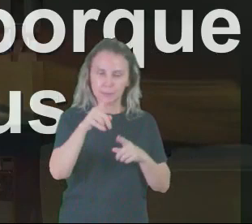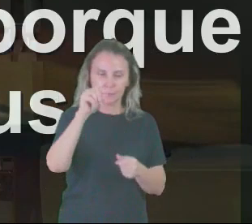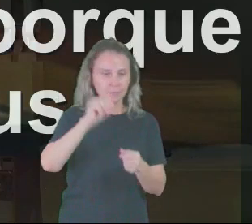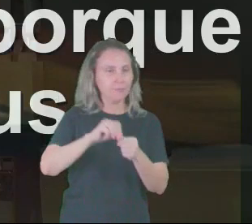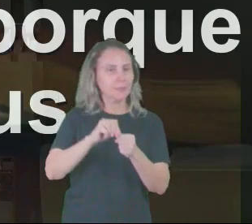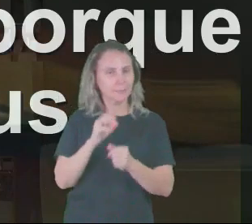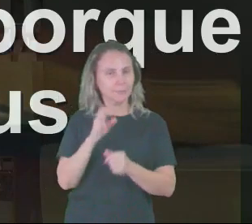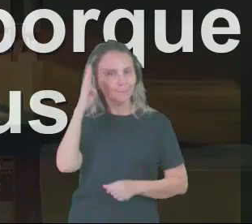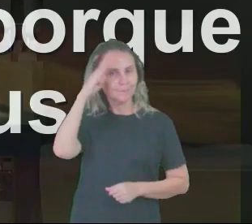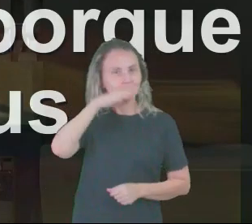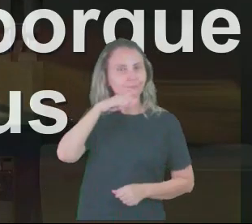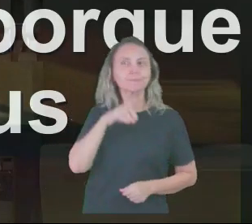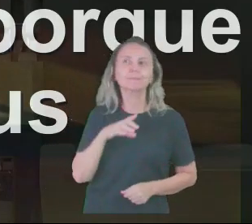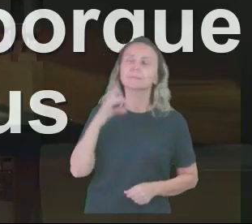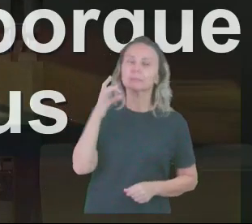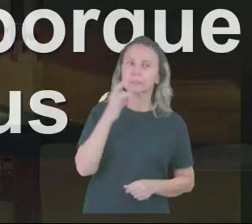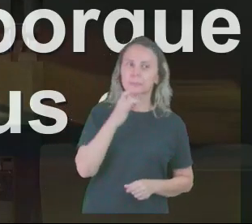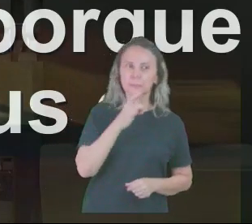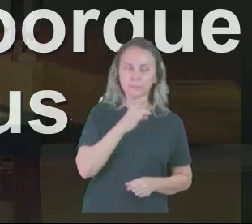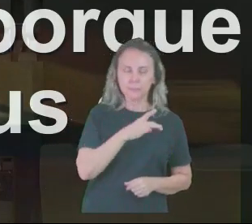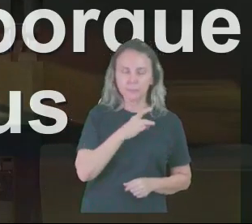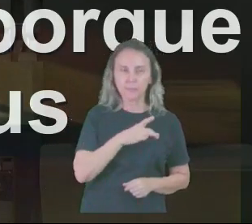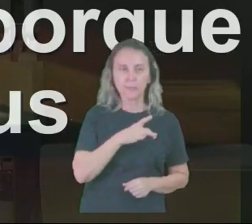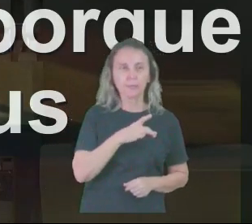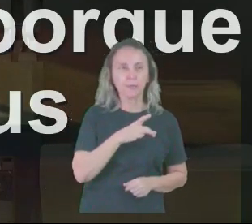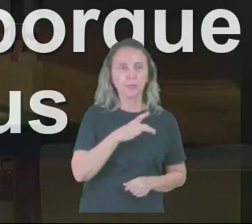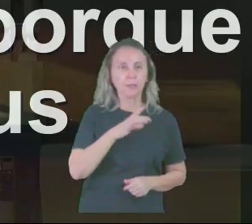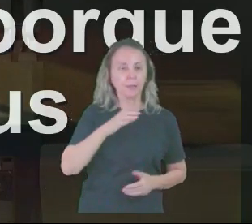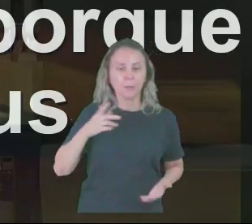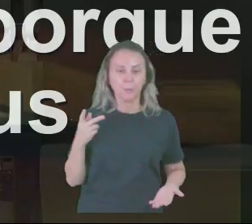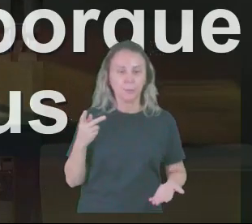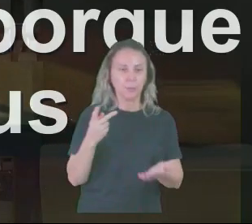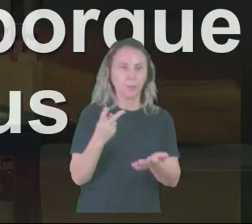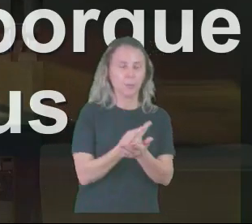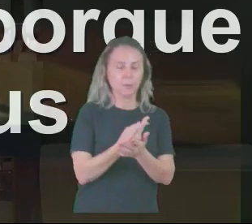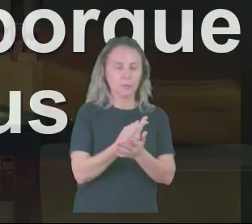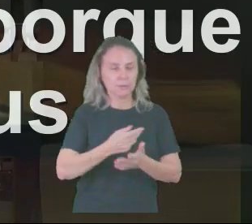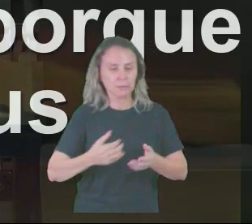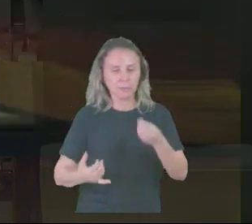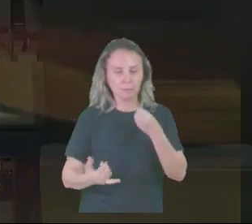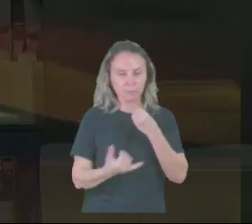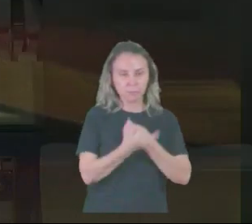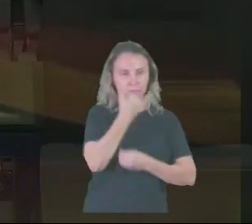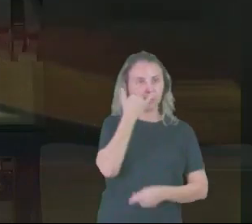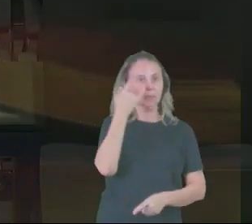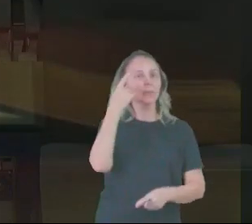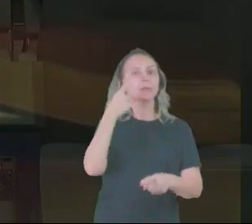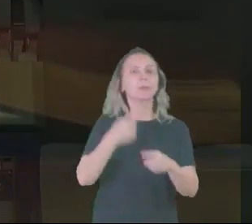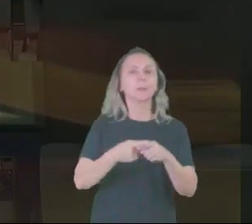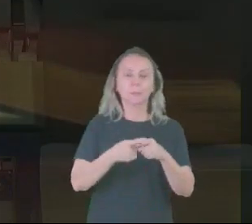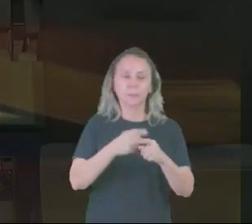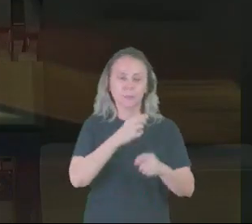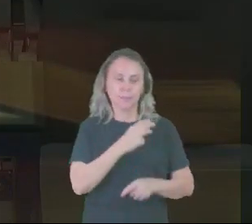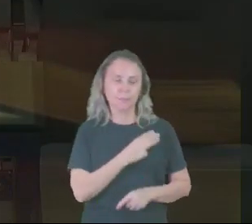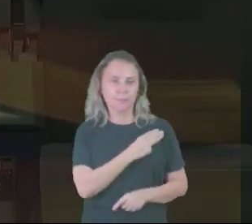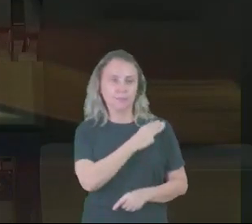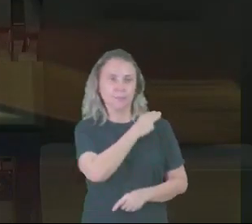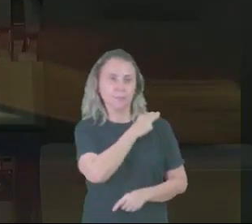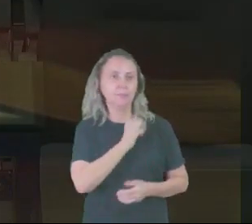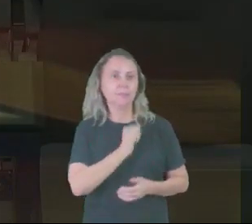teme pois não traz debalde a espada porque é ministro de Deus continua